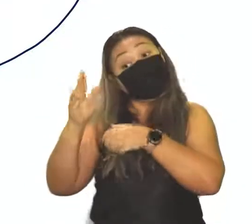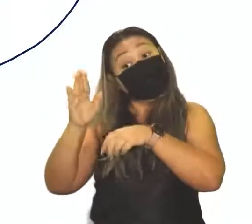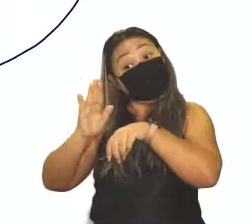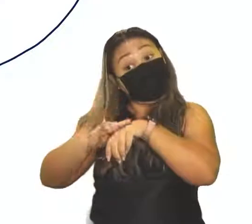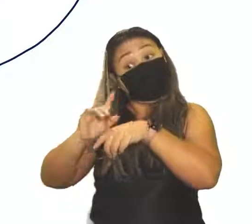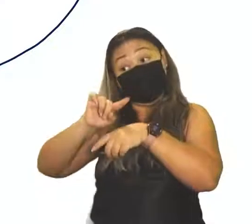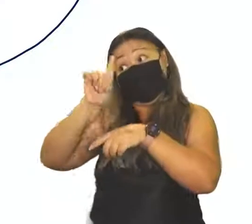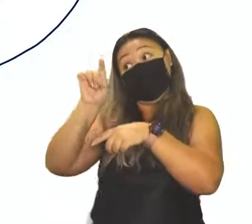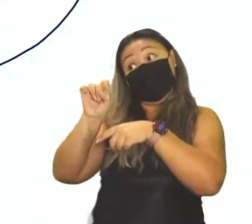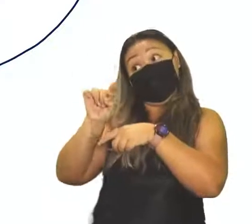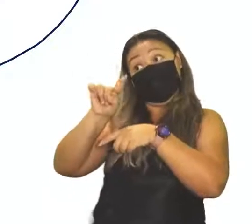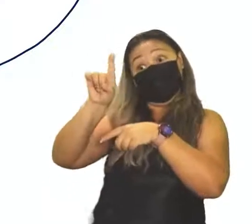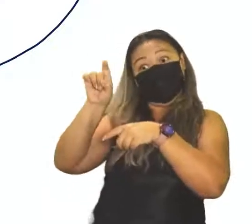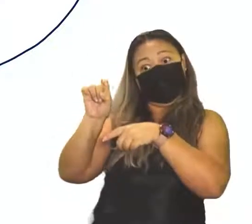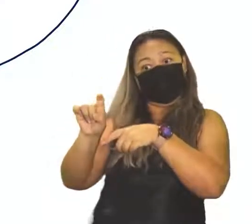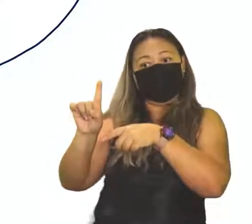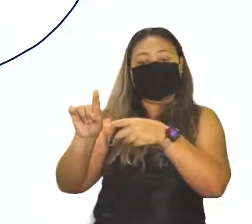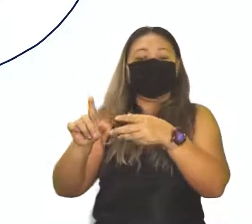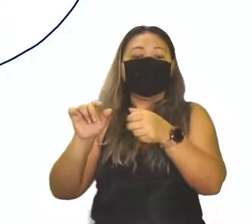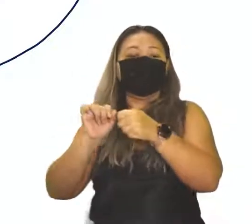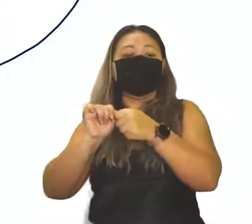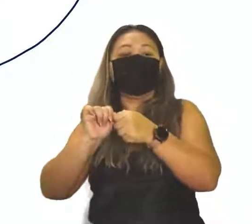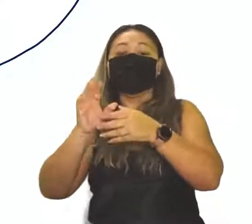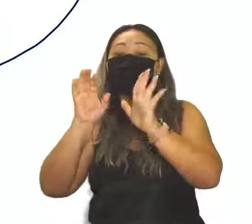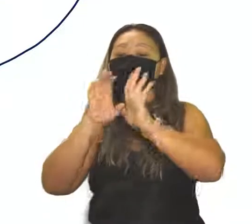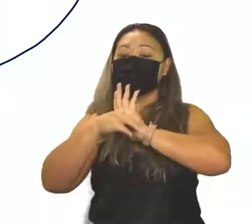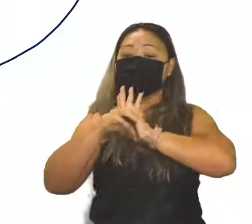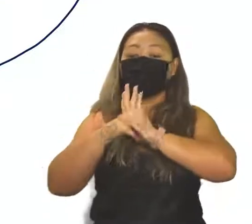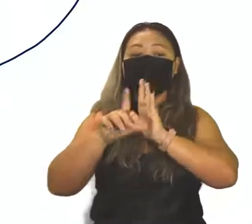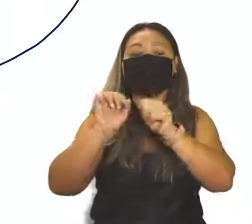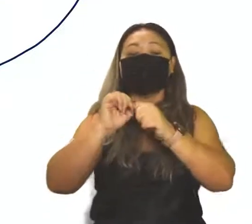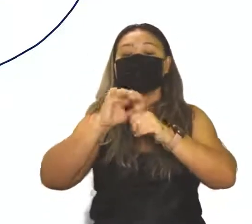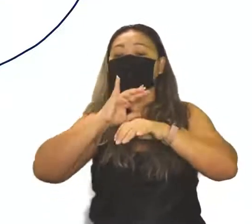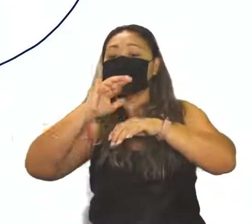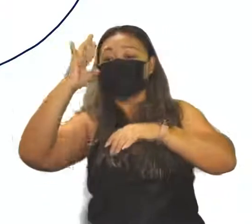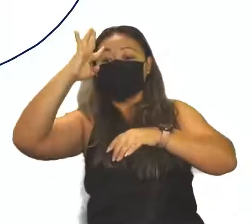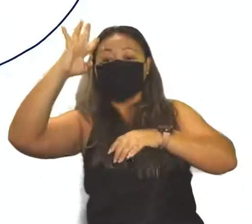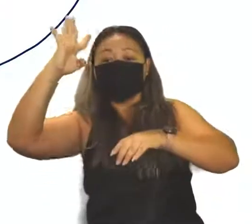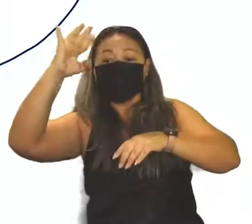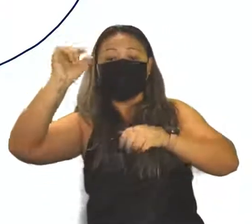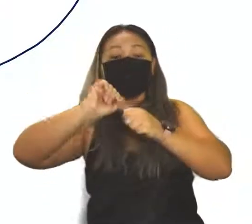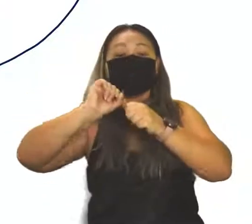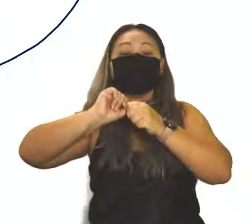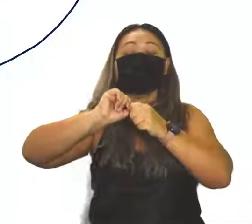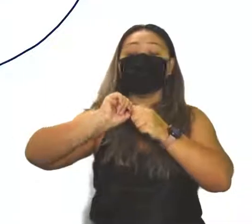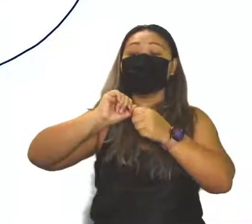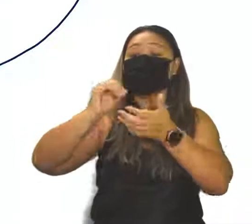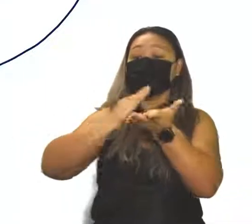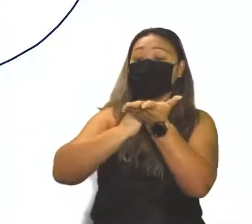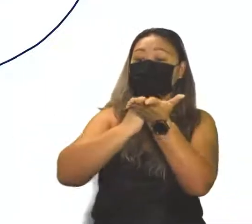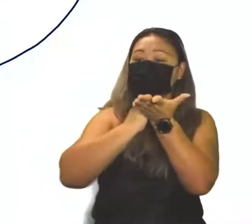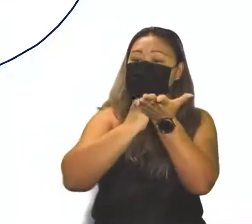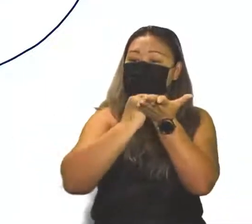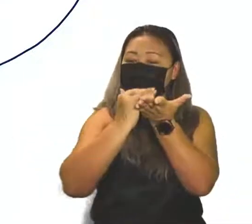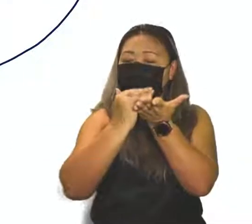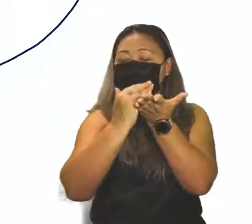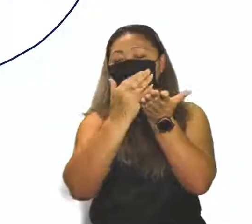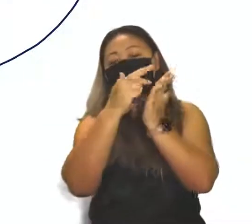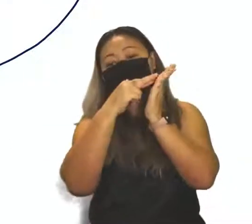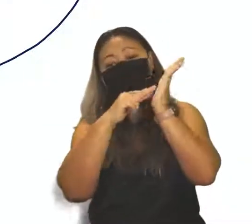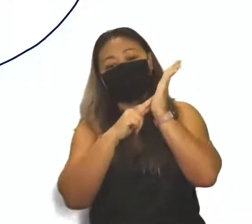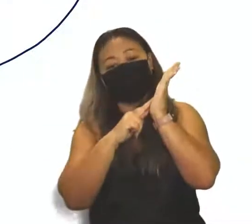hipóteses, será? Tem conceitos, teorias, princípios, tá? Tem que respeitar,